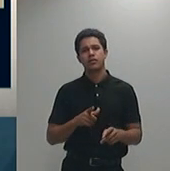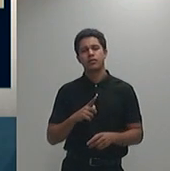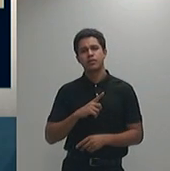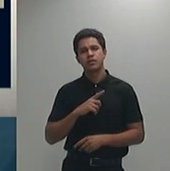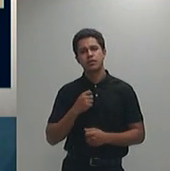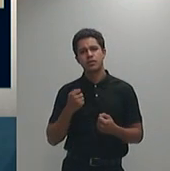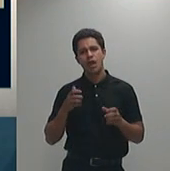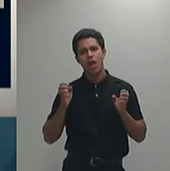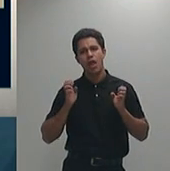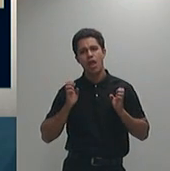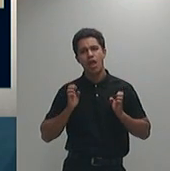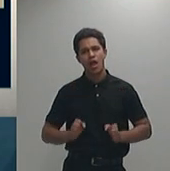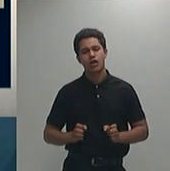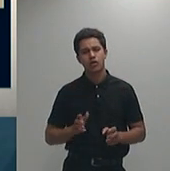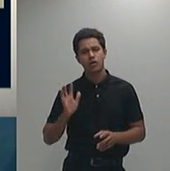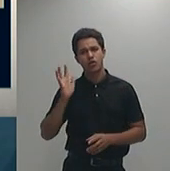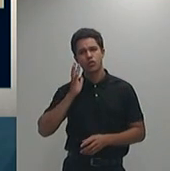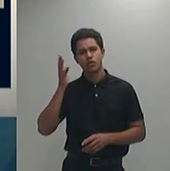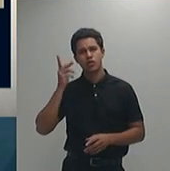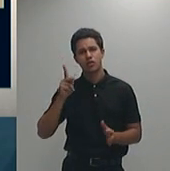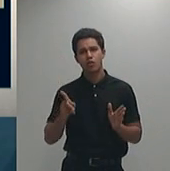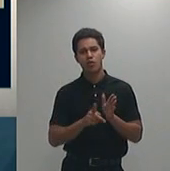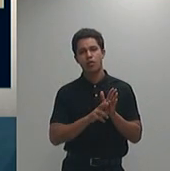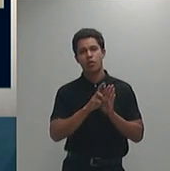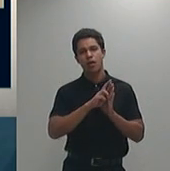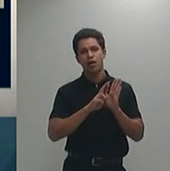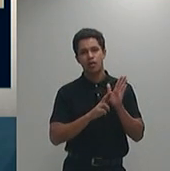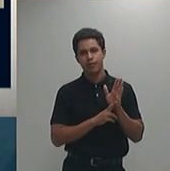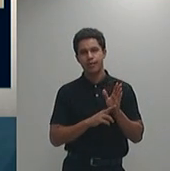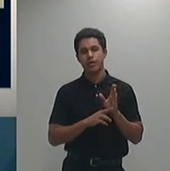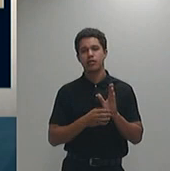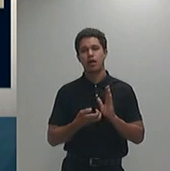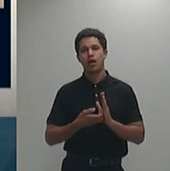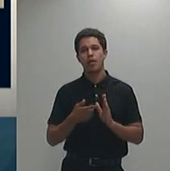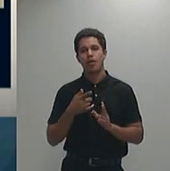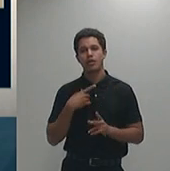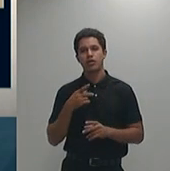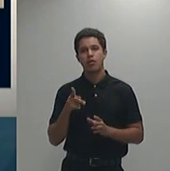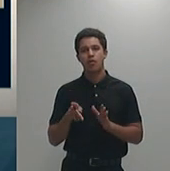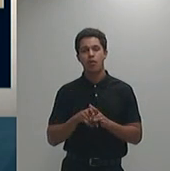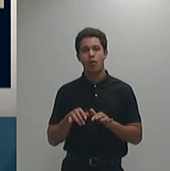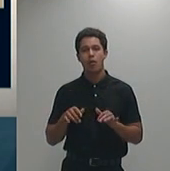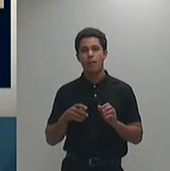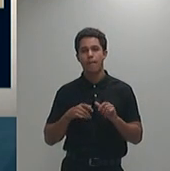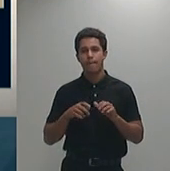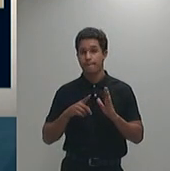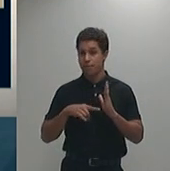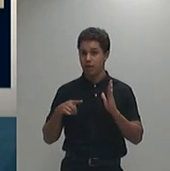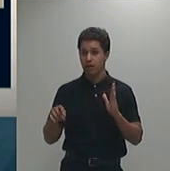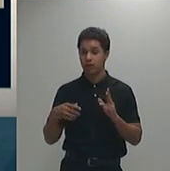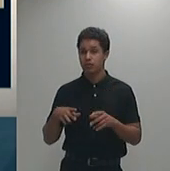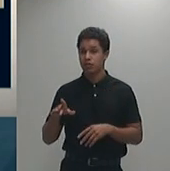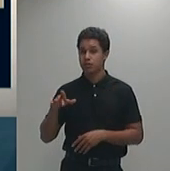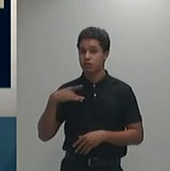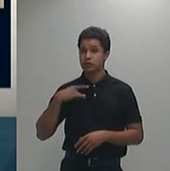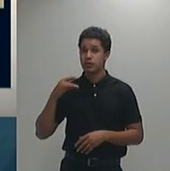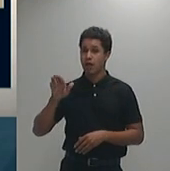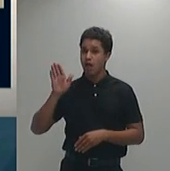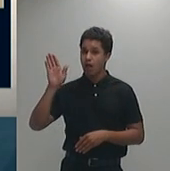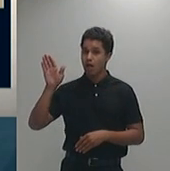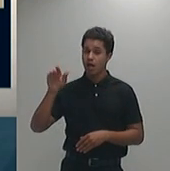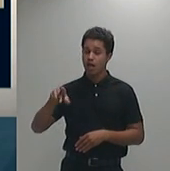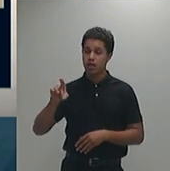solucionados pelo regulamento na câmara de arbitragem do mercado qual ao ser eleito pelas partes para diminuir seu conflito de interesse